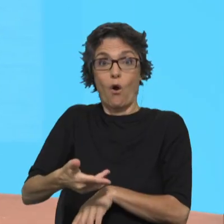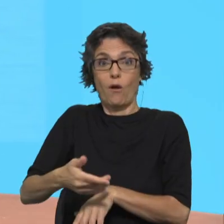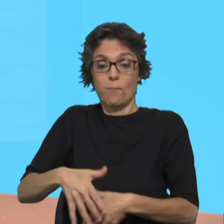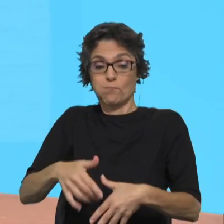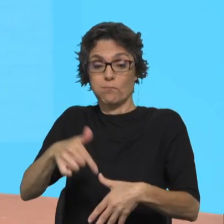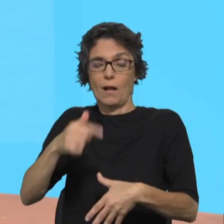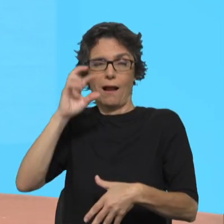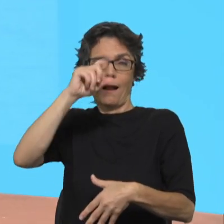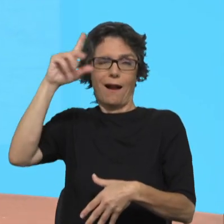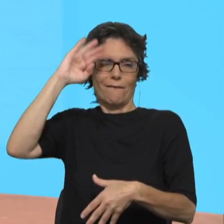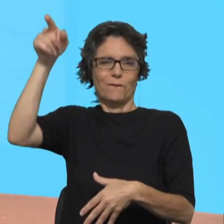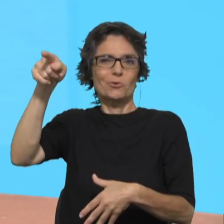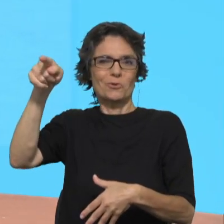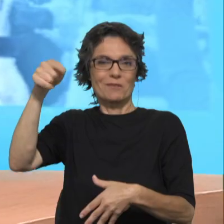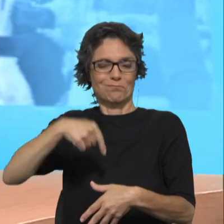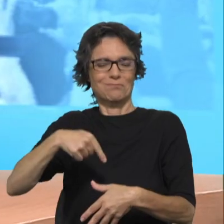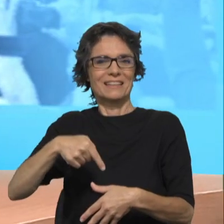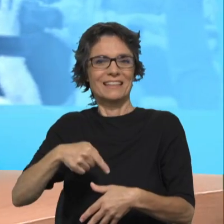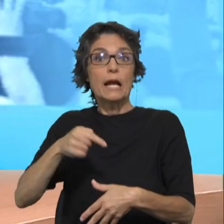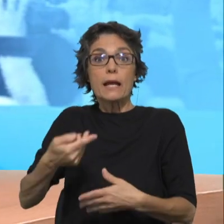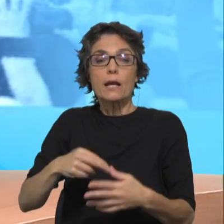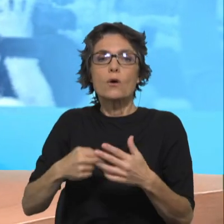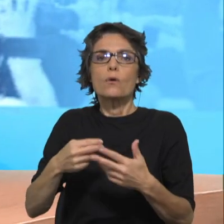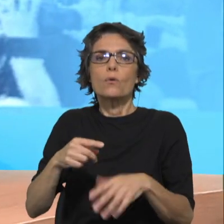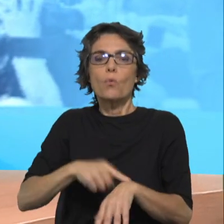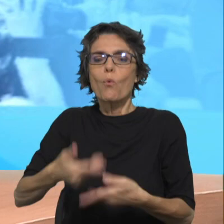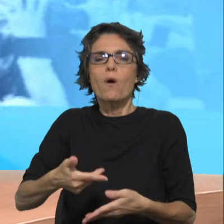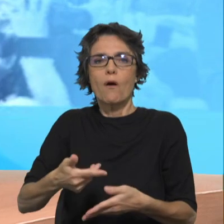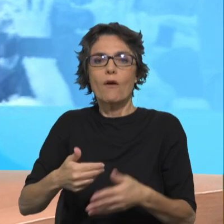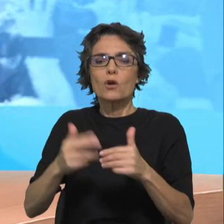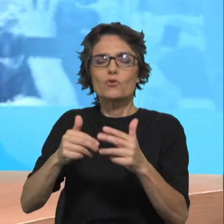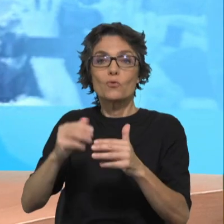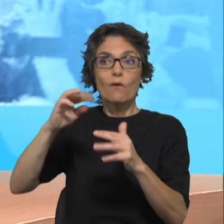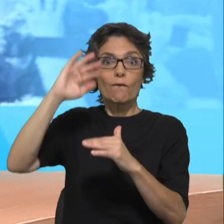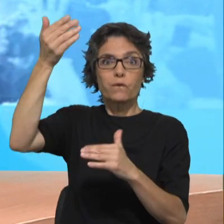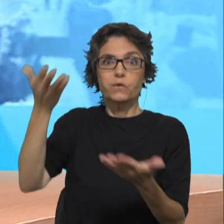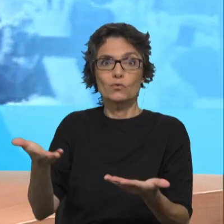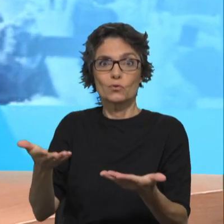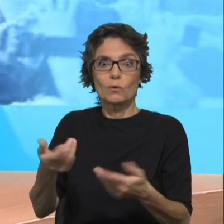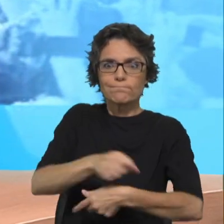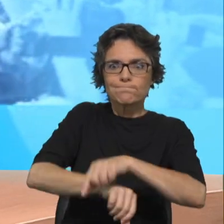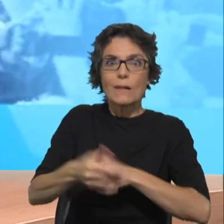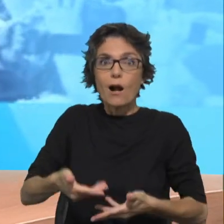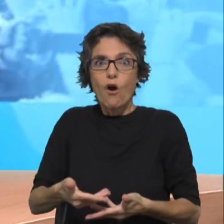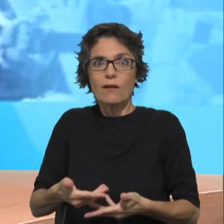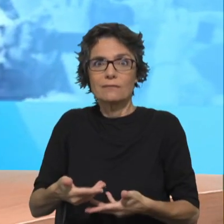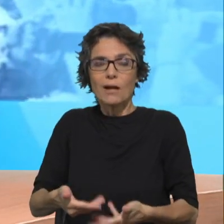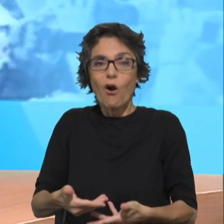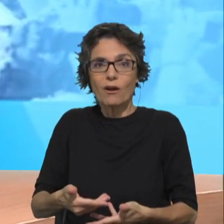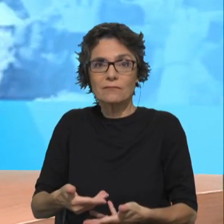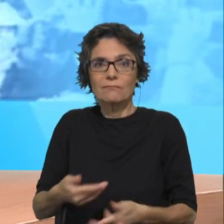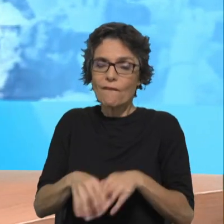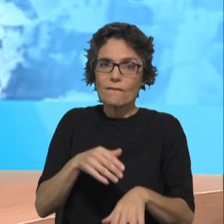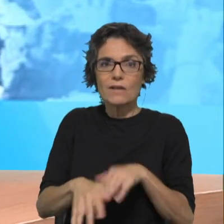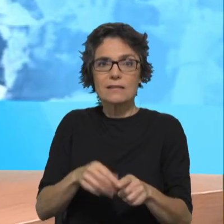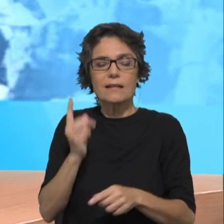futuro já está a marcar o presente e ela já se está a disponibilizar, já se está a viver, já está a criar espaço para